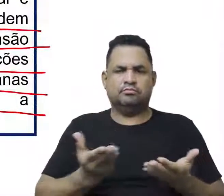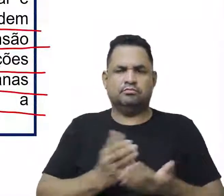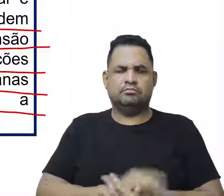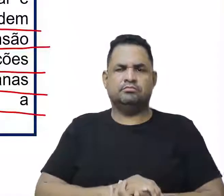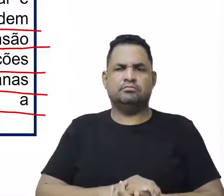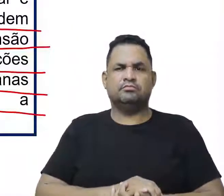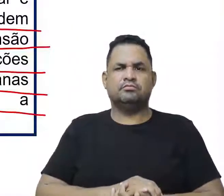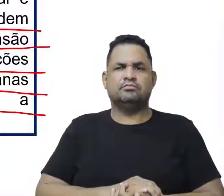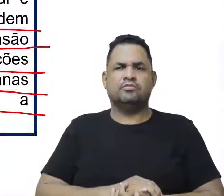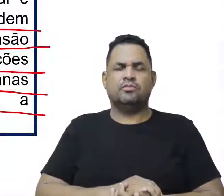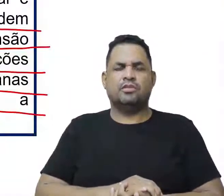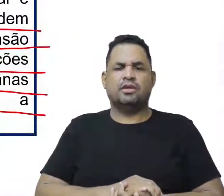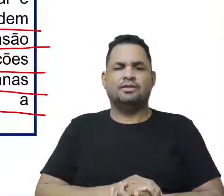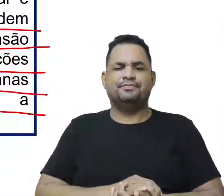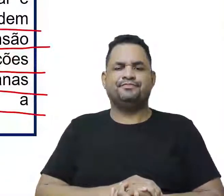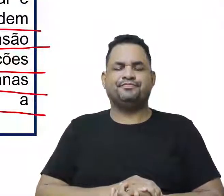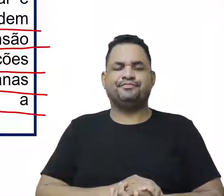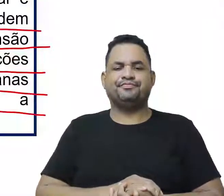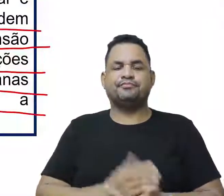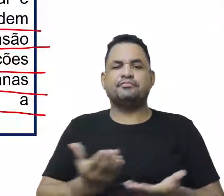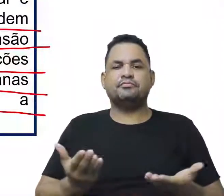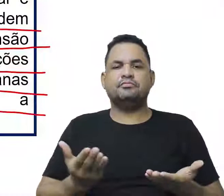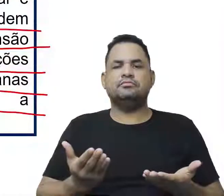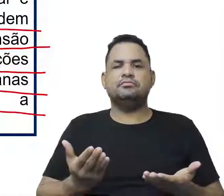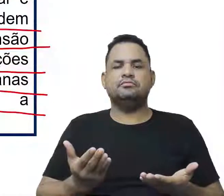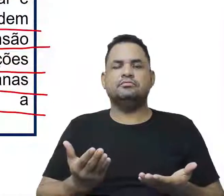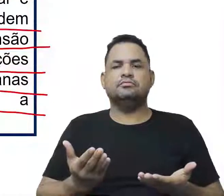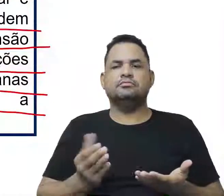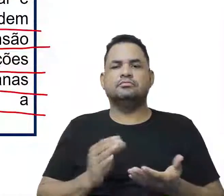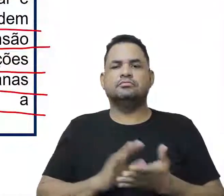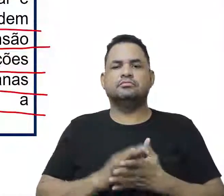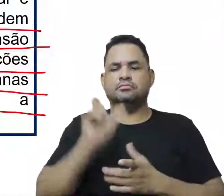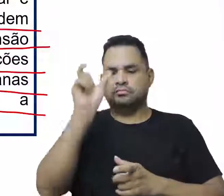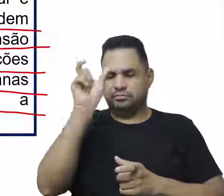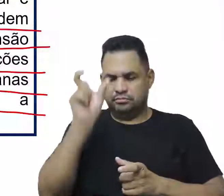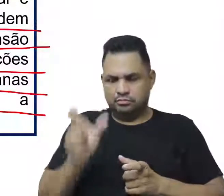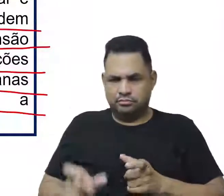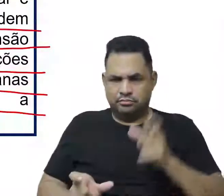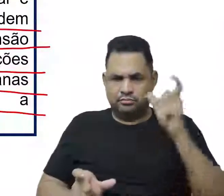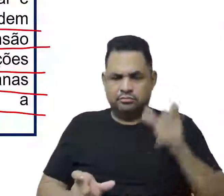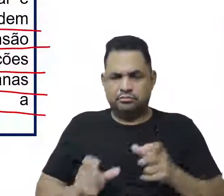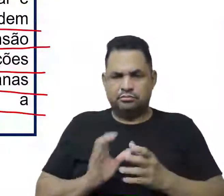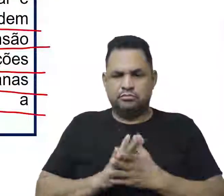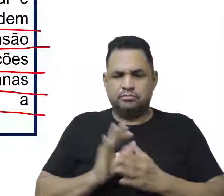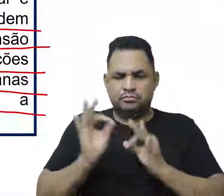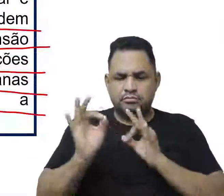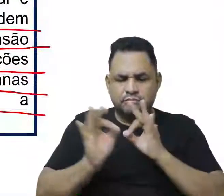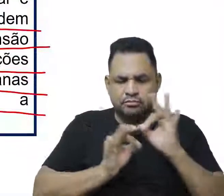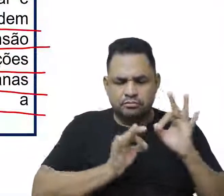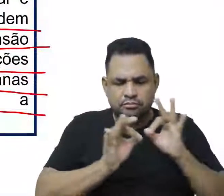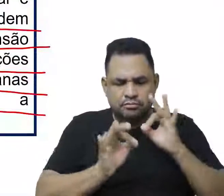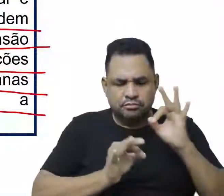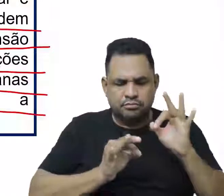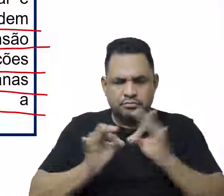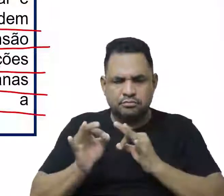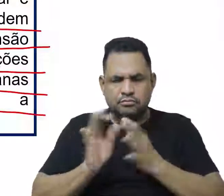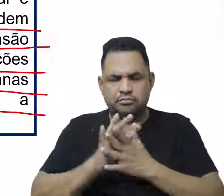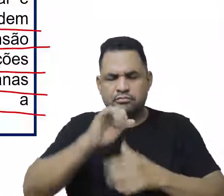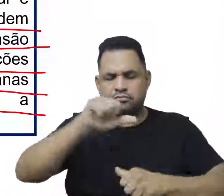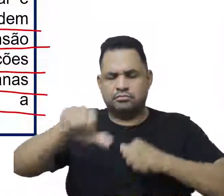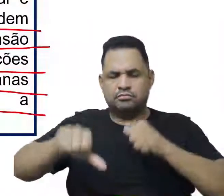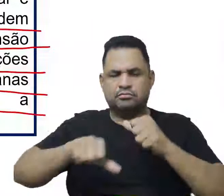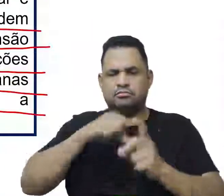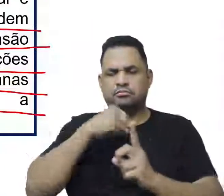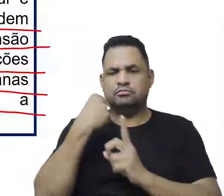individuais que fazem com que né os indivíduos vão construindo essa